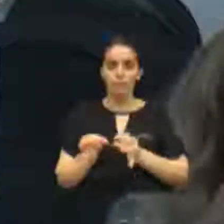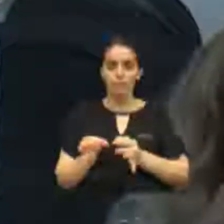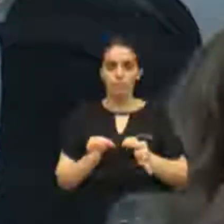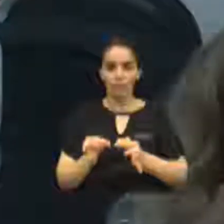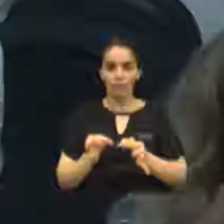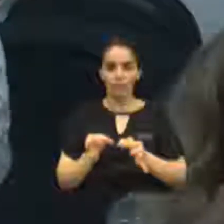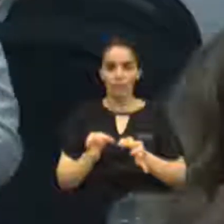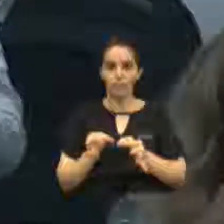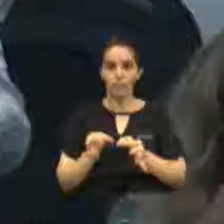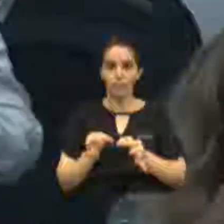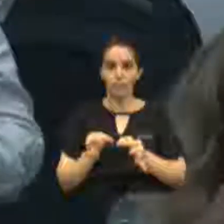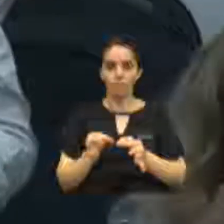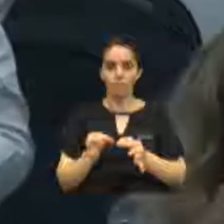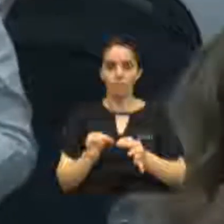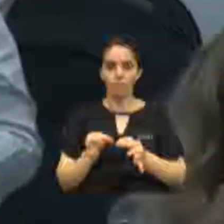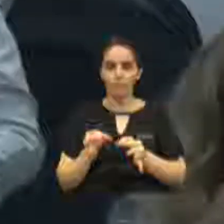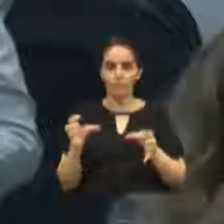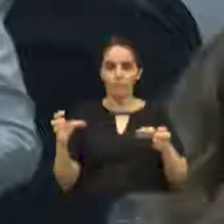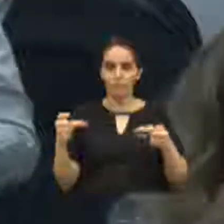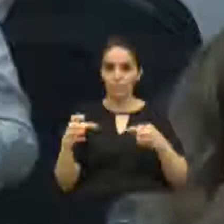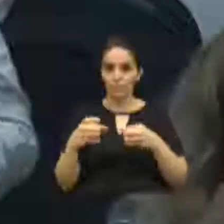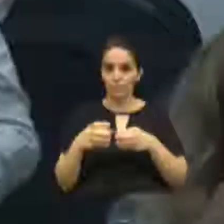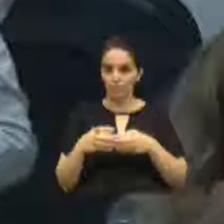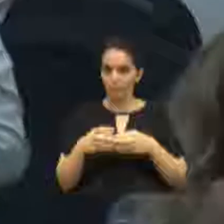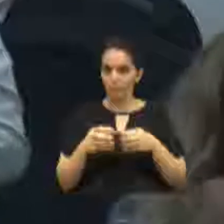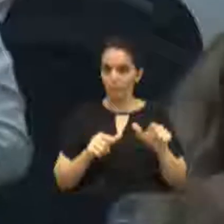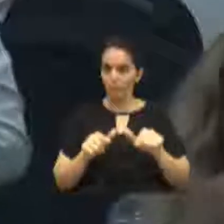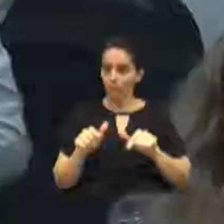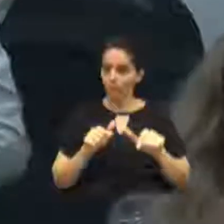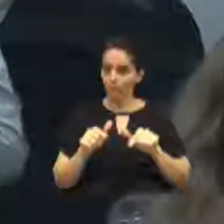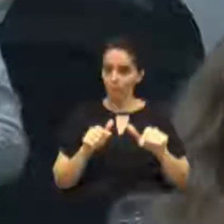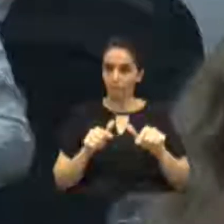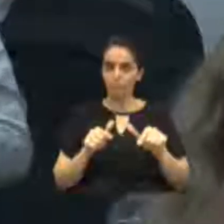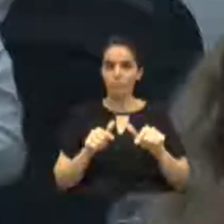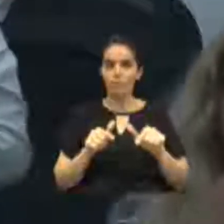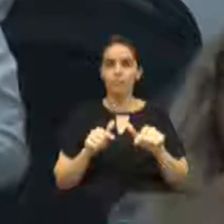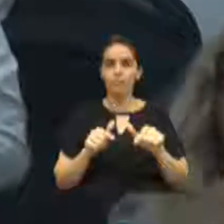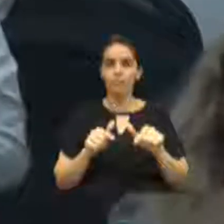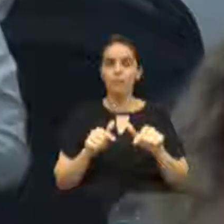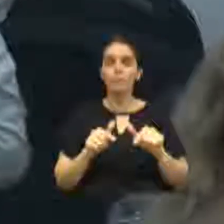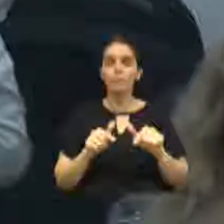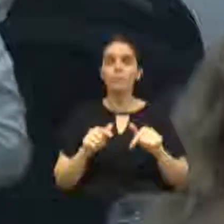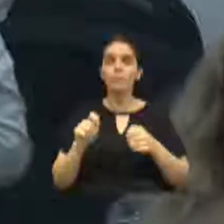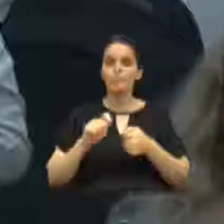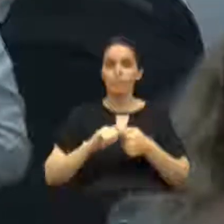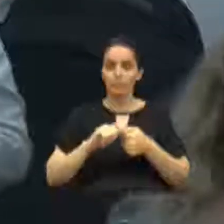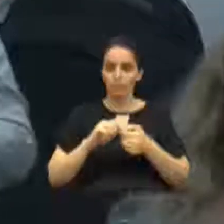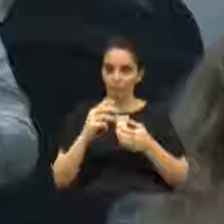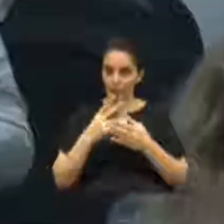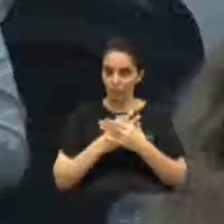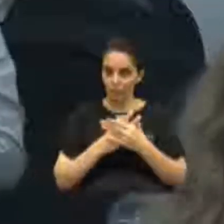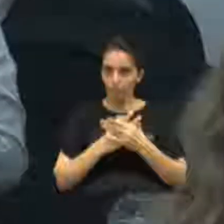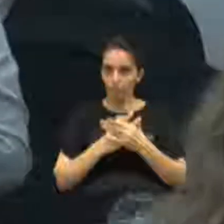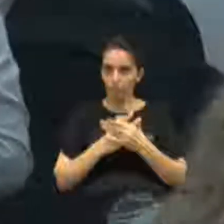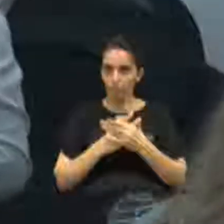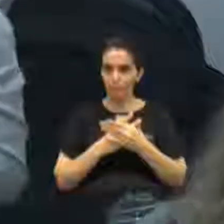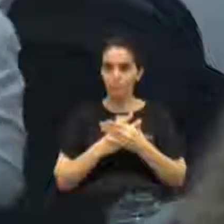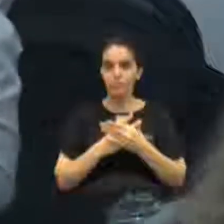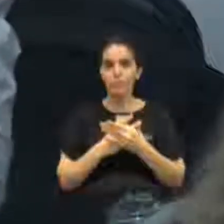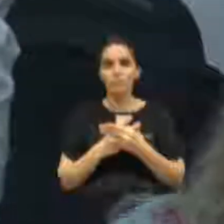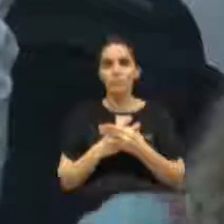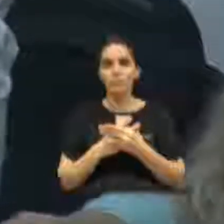projeto, ele faz parte de um trabalho que nós estamos realizando aqui na Câmara Municipal, da